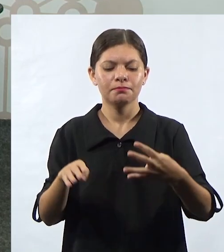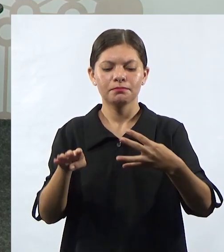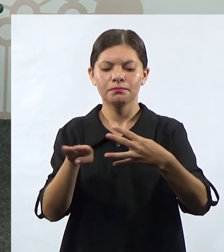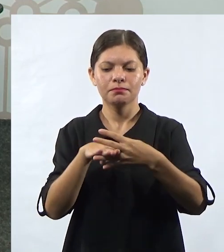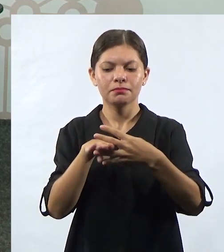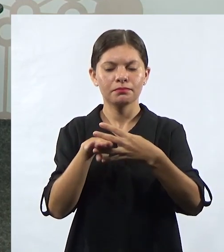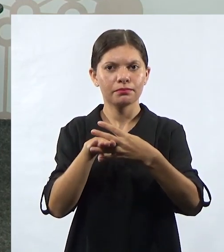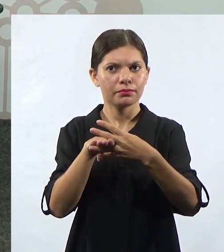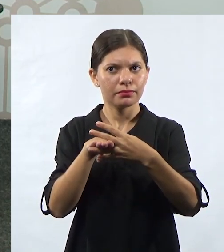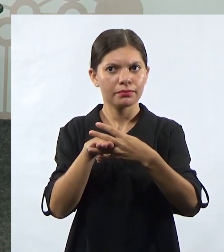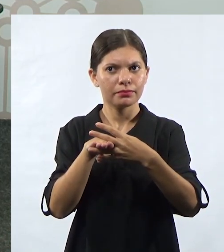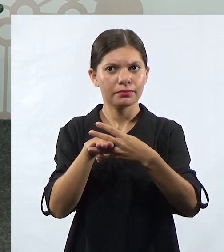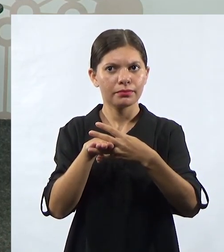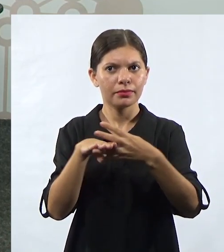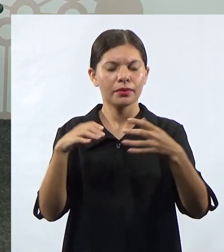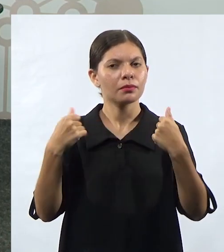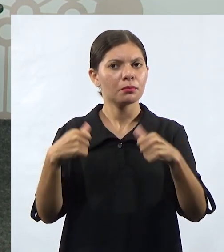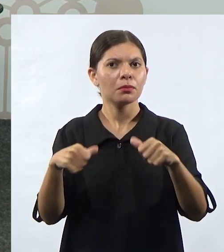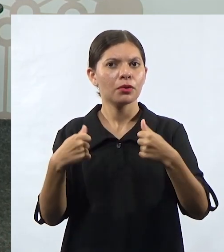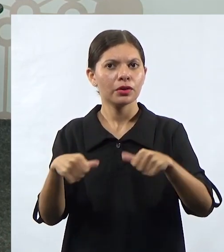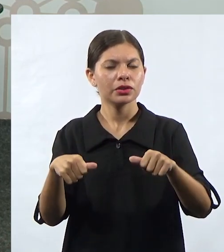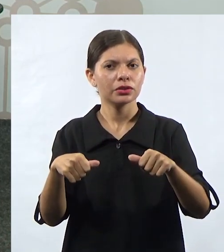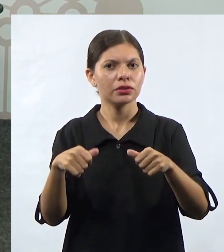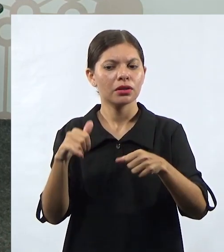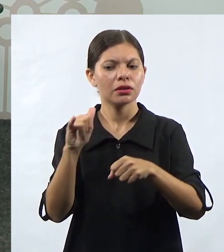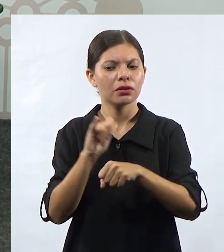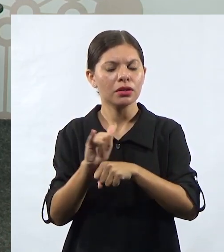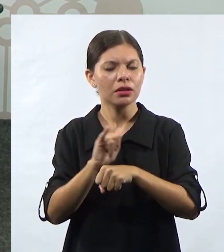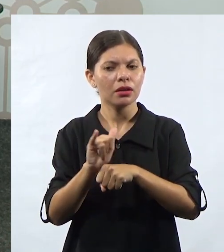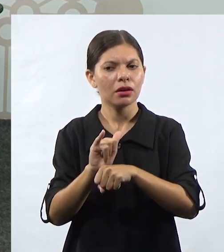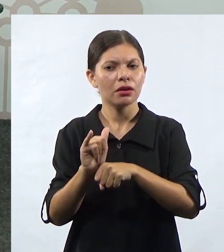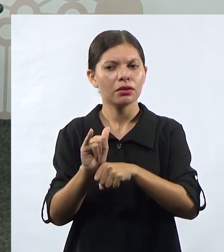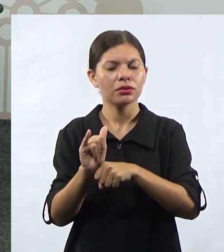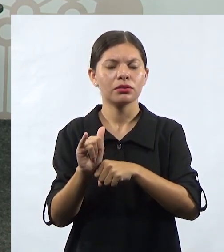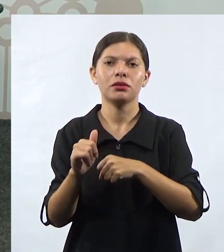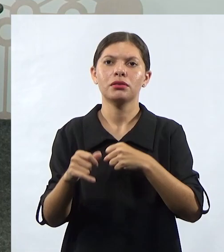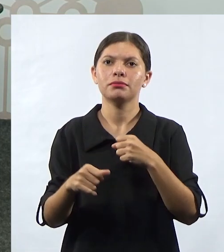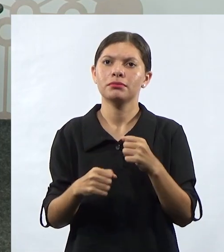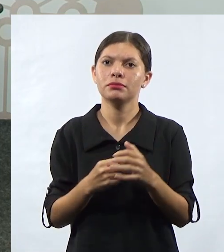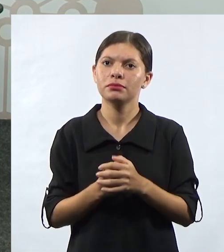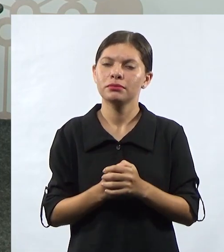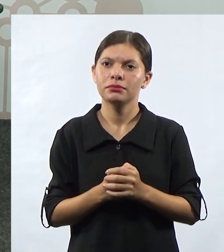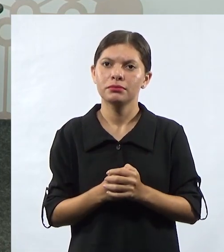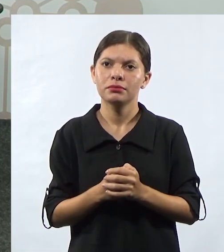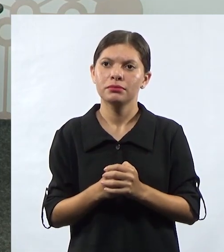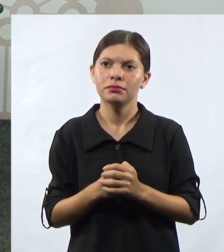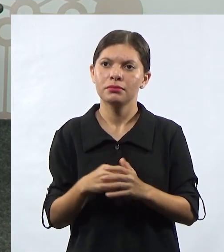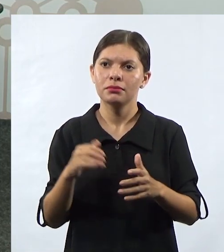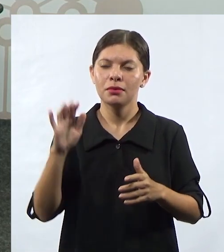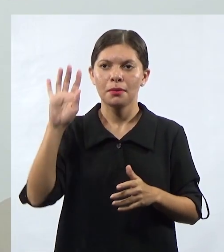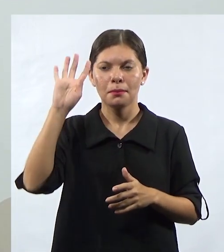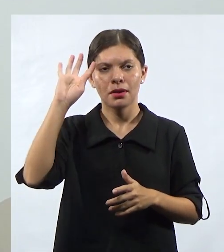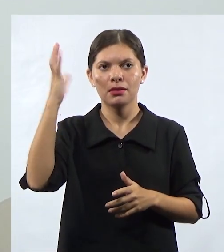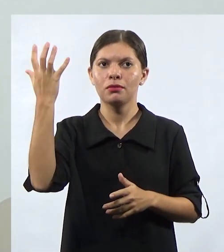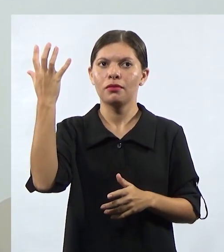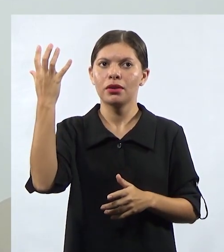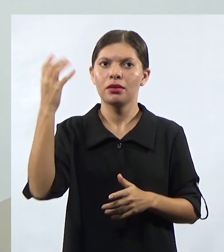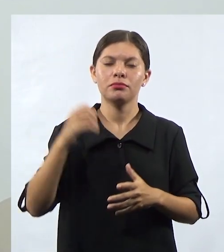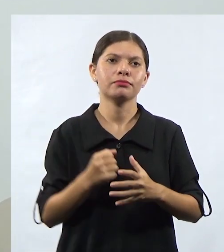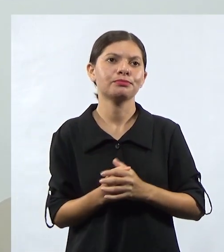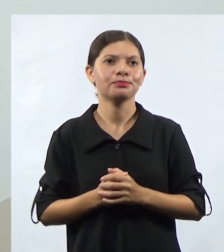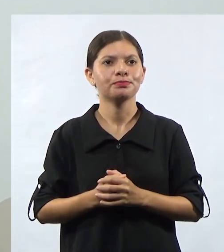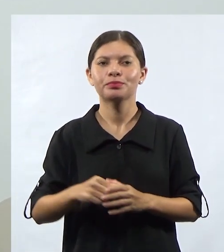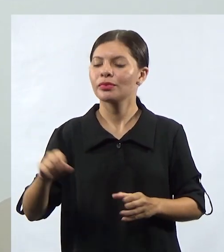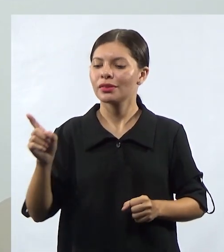nessa reunião, estratégicas para que a gente possa resolver, ou isso não é interessante? Não é interessante, professor